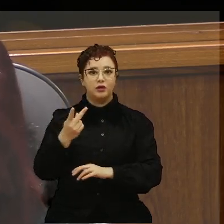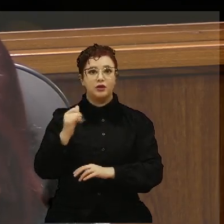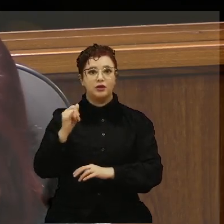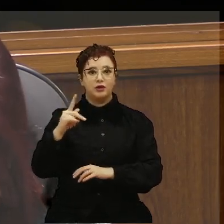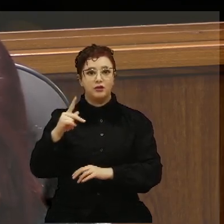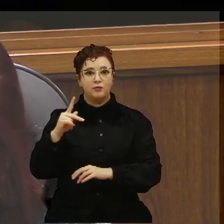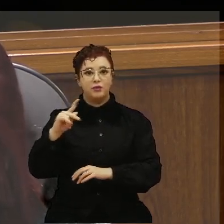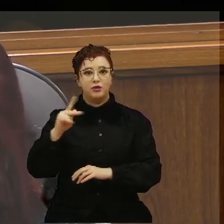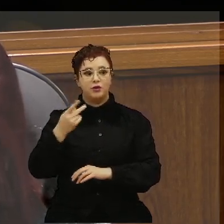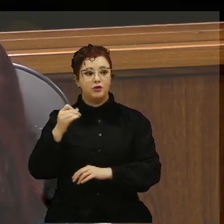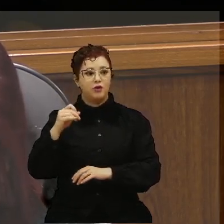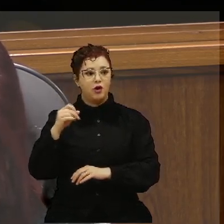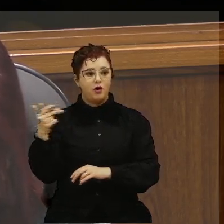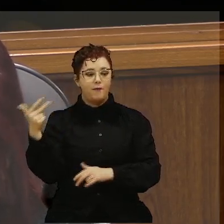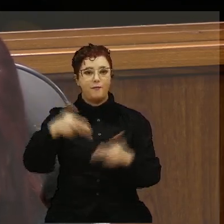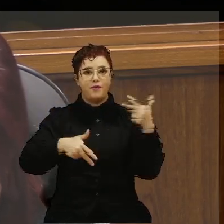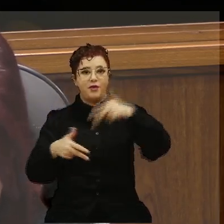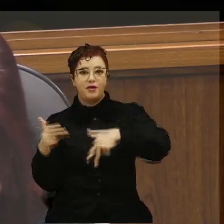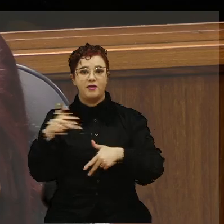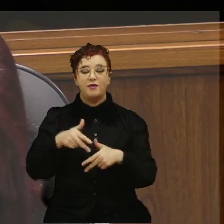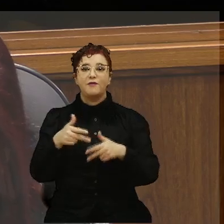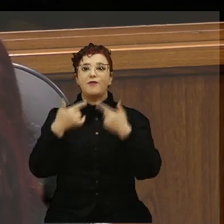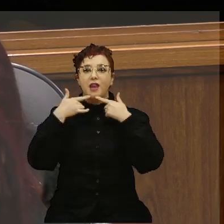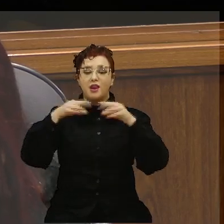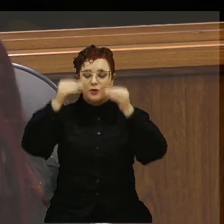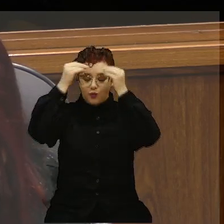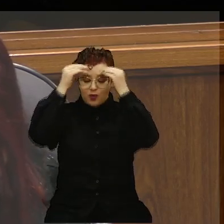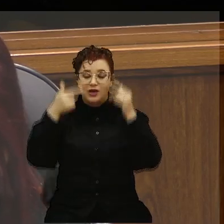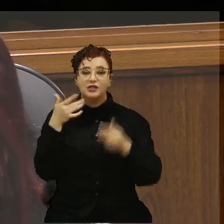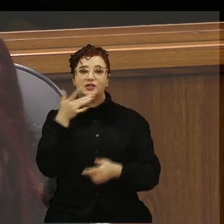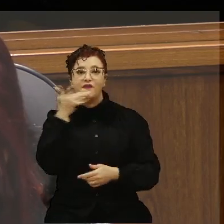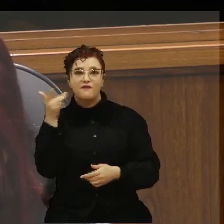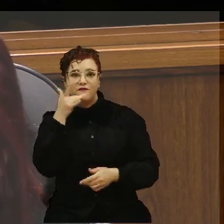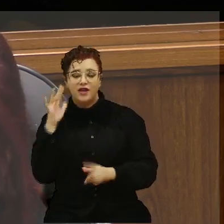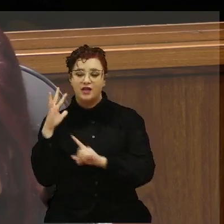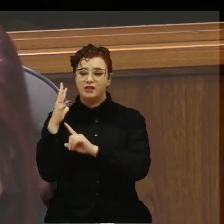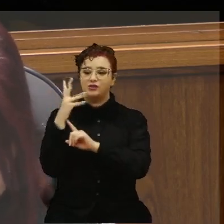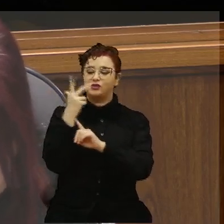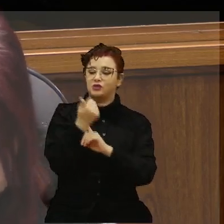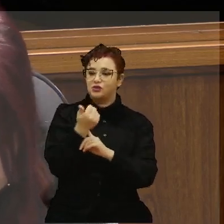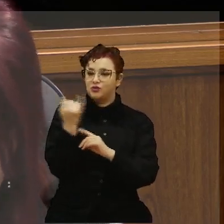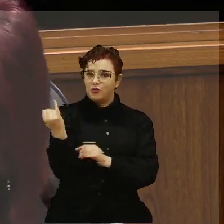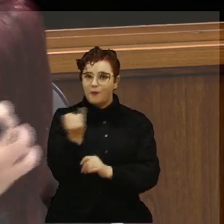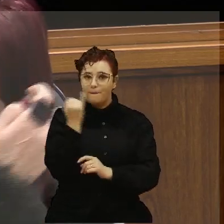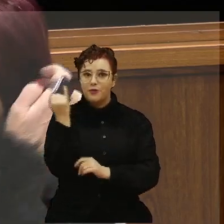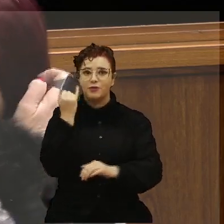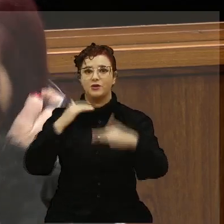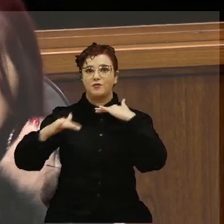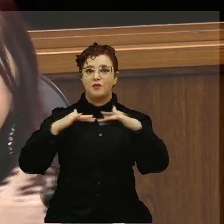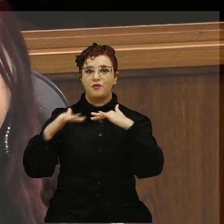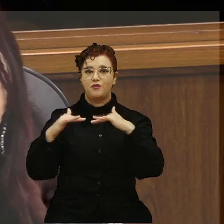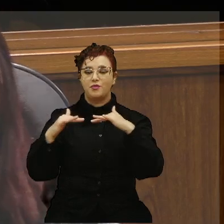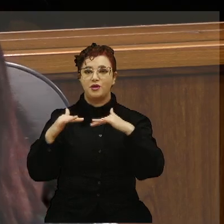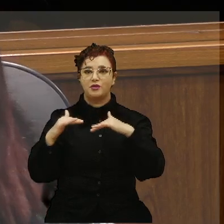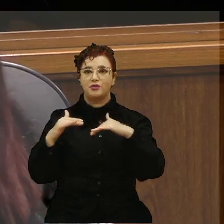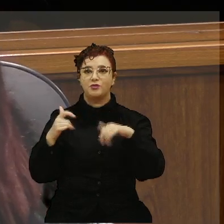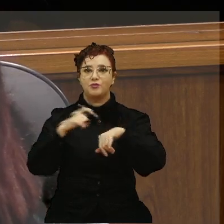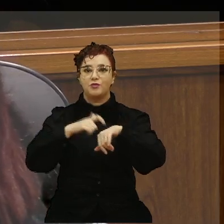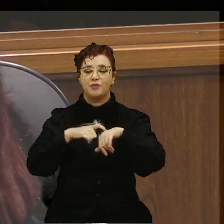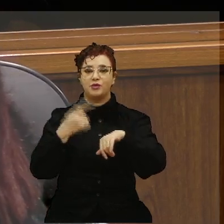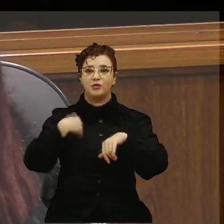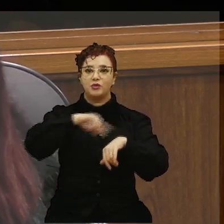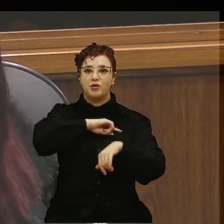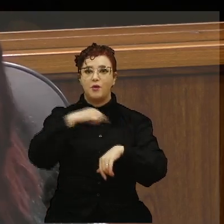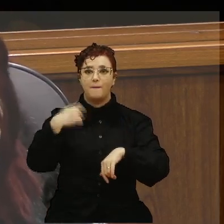com uma reflexão acessível, com uma linguagem fácil, artística, é um importante movimento num momento onde a gente